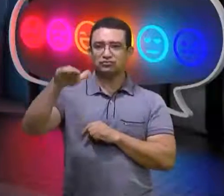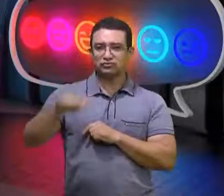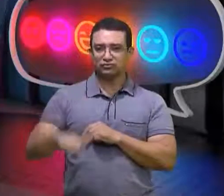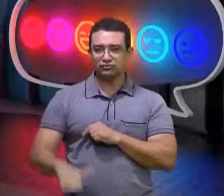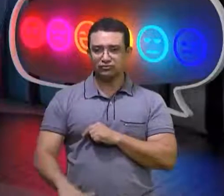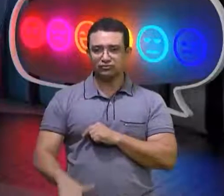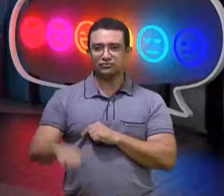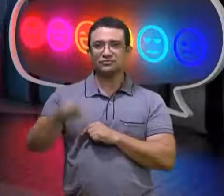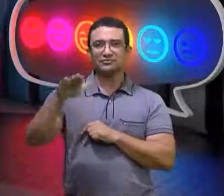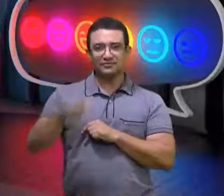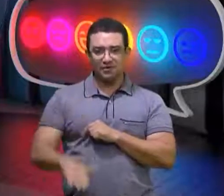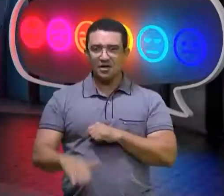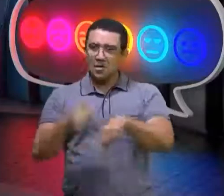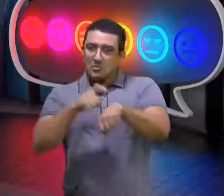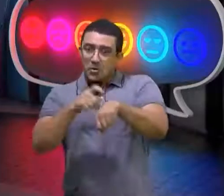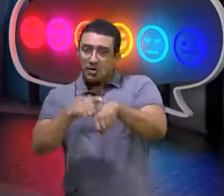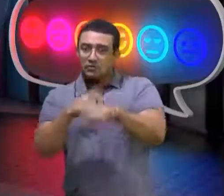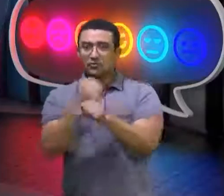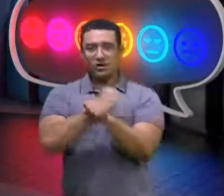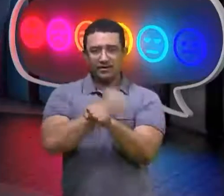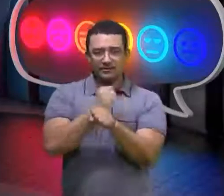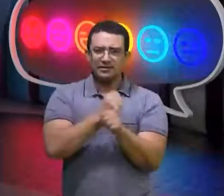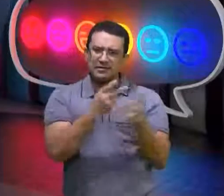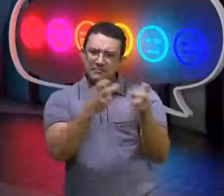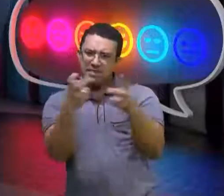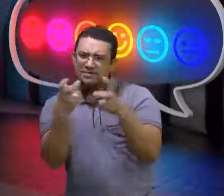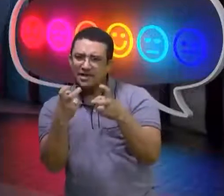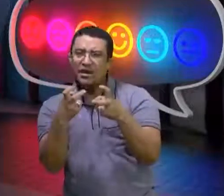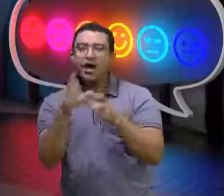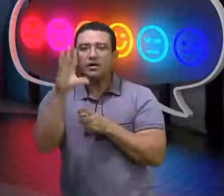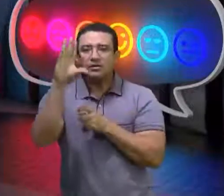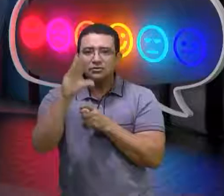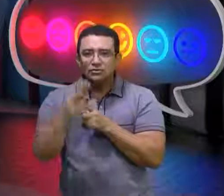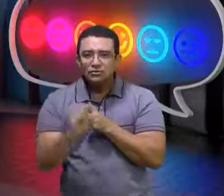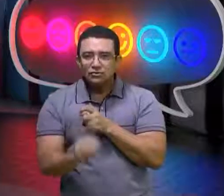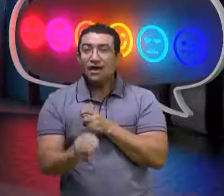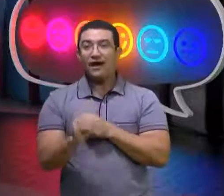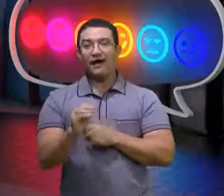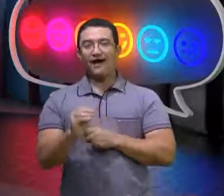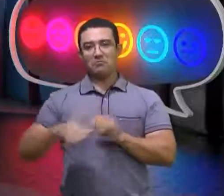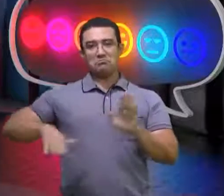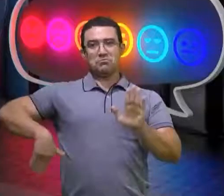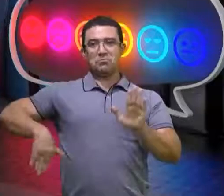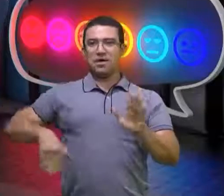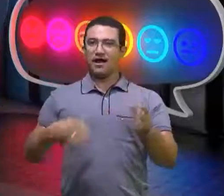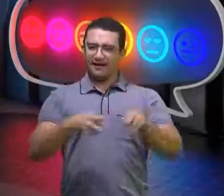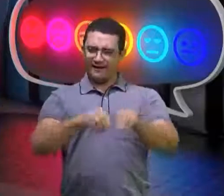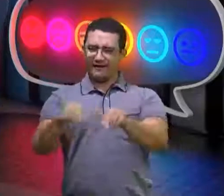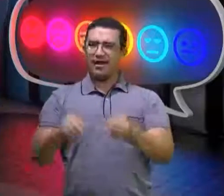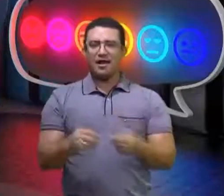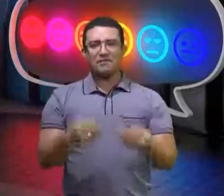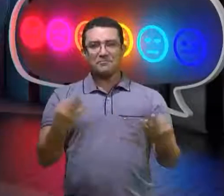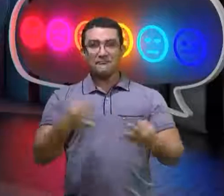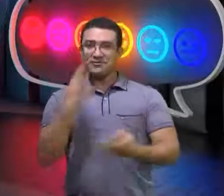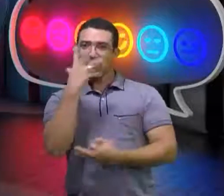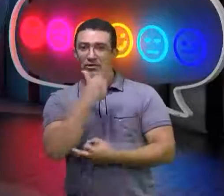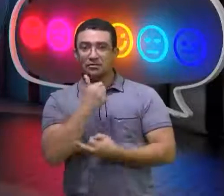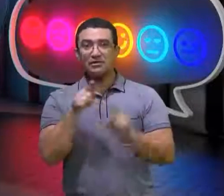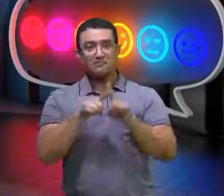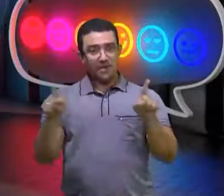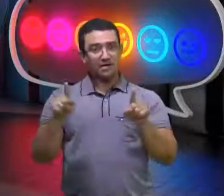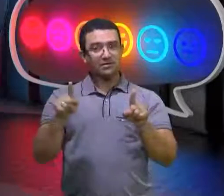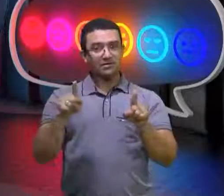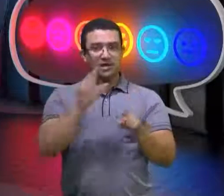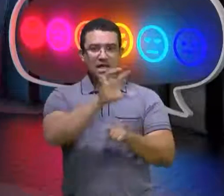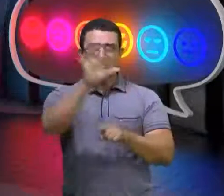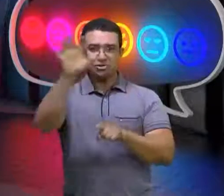é? Então tem momentos do ano em que a gente tem ali uma faixa de praia muito bonita, praias de água doce, mas o nosso Nordeste brasileiro a